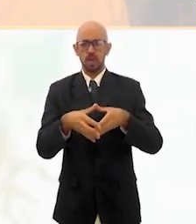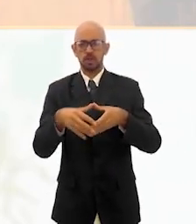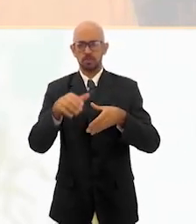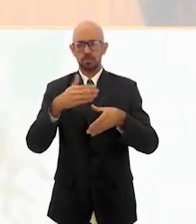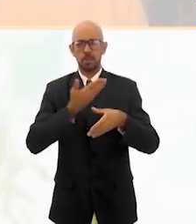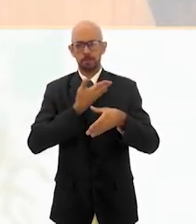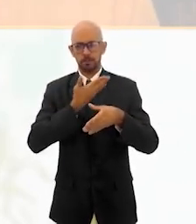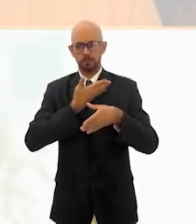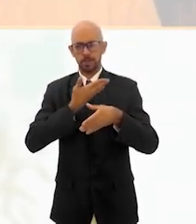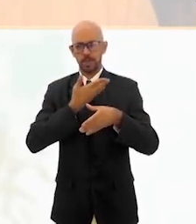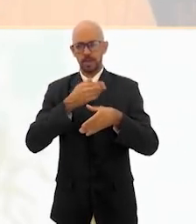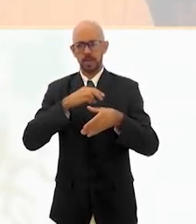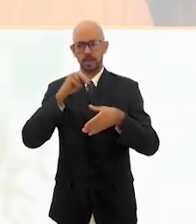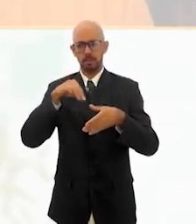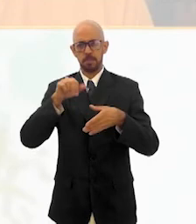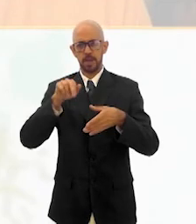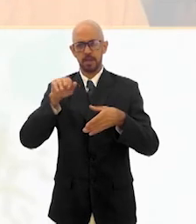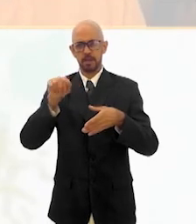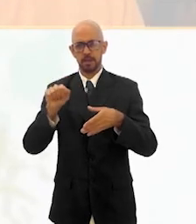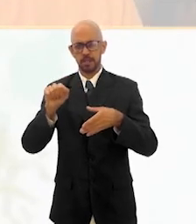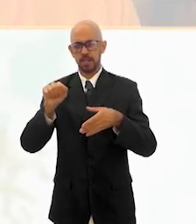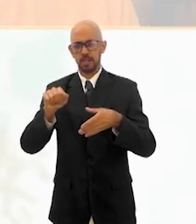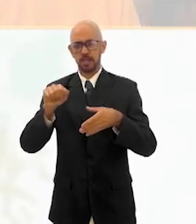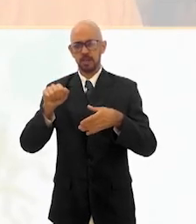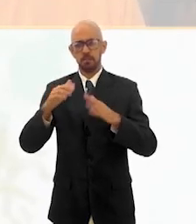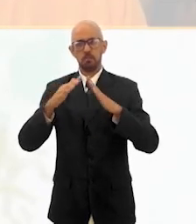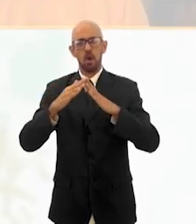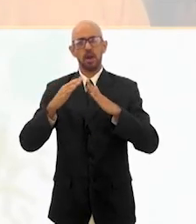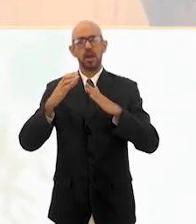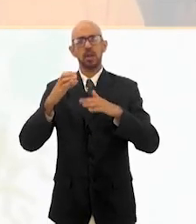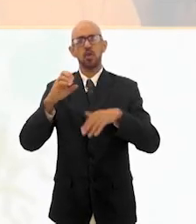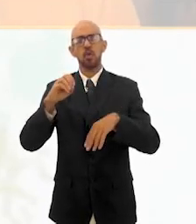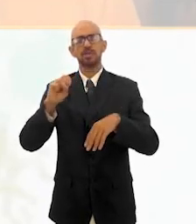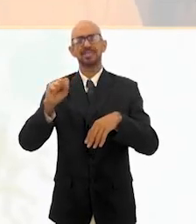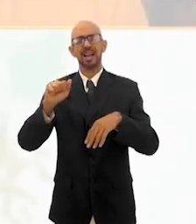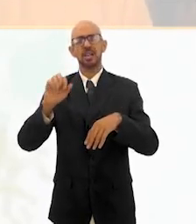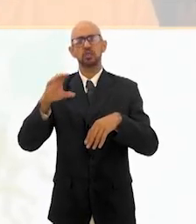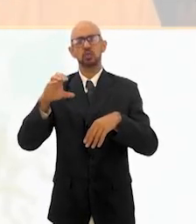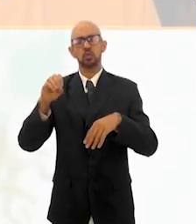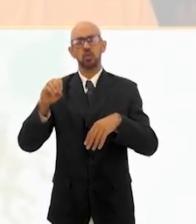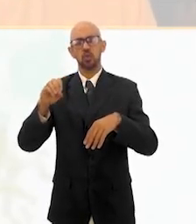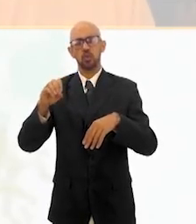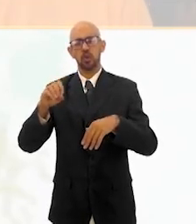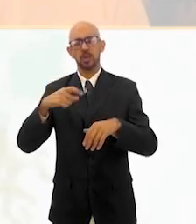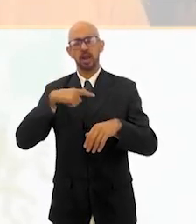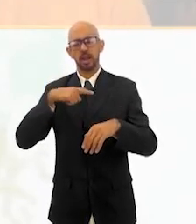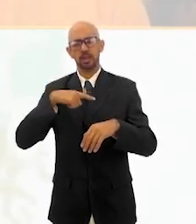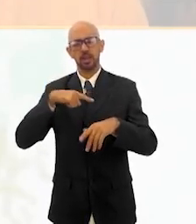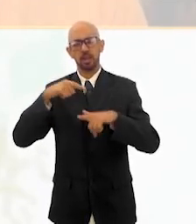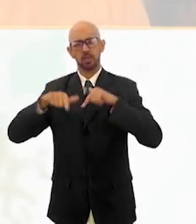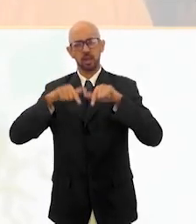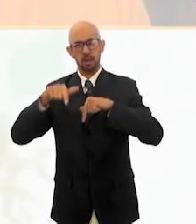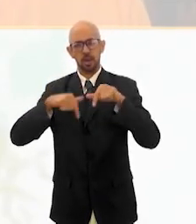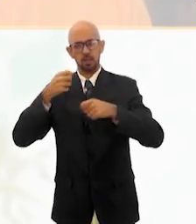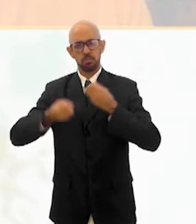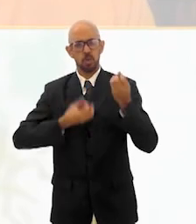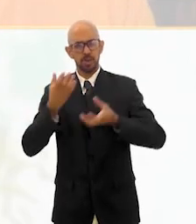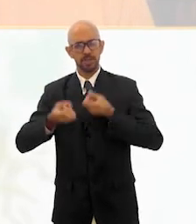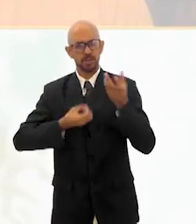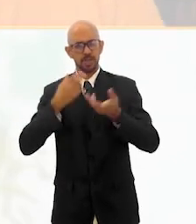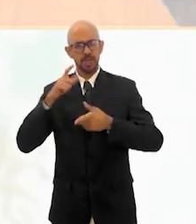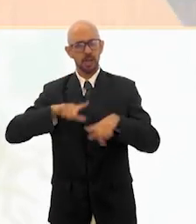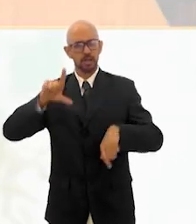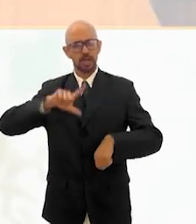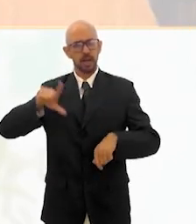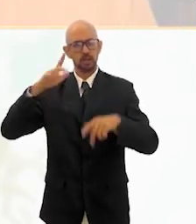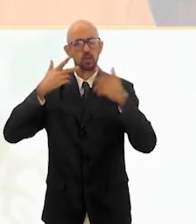uma grande amiga nossa, que é a Maria Alexandre, lá na cidade de Osasco, e há muito tempo tem um trabalho cultural. Com poesia, com literatura, teatro,